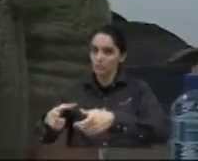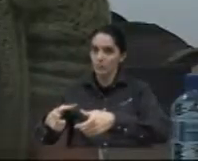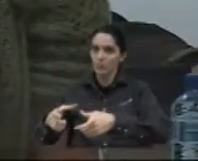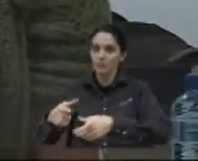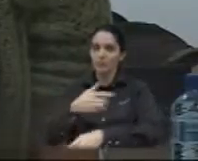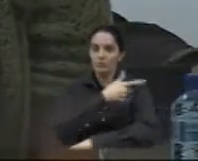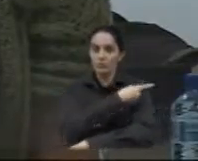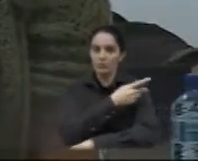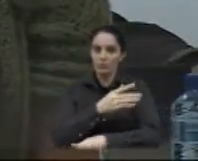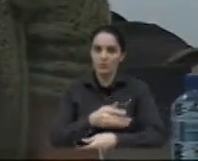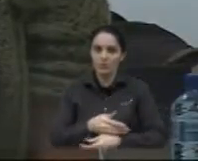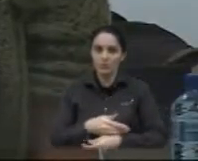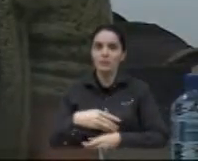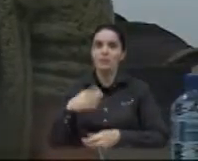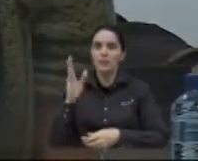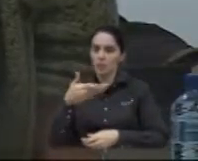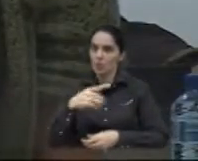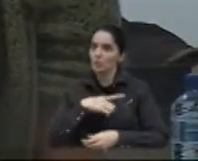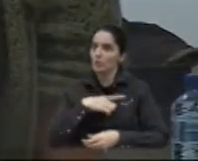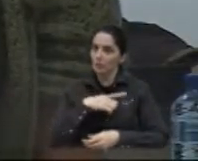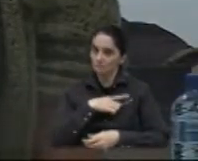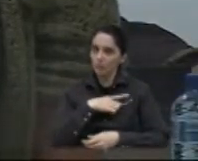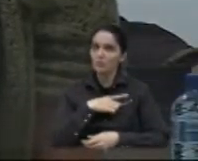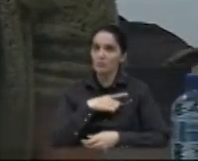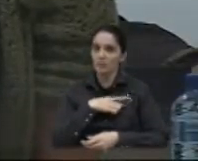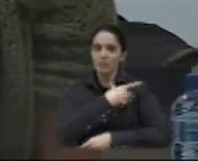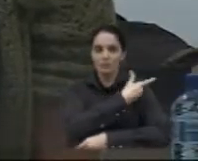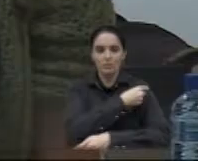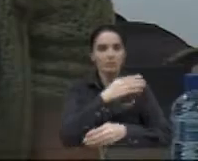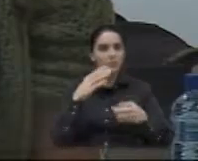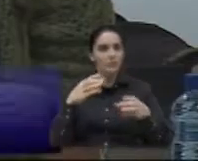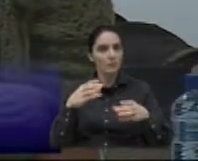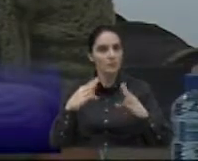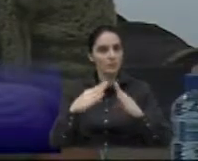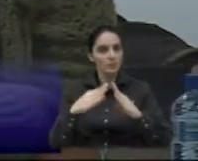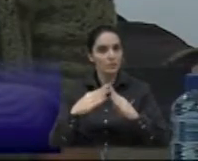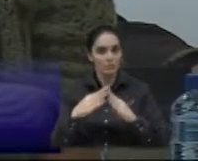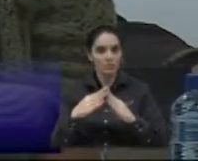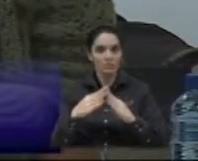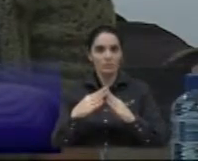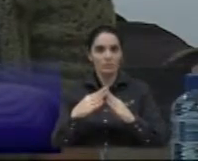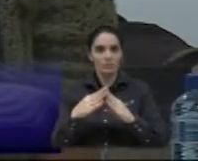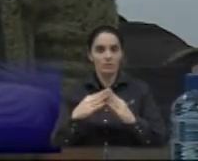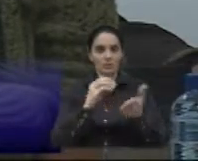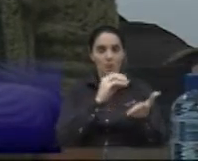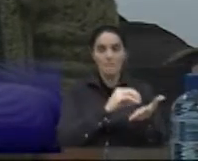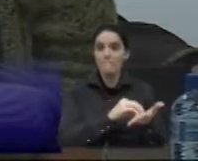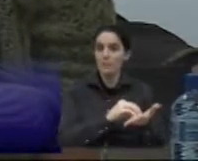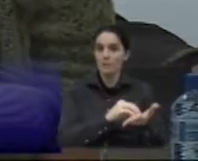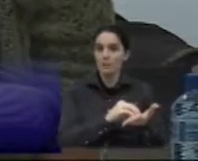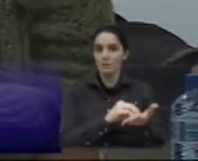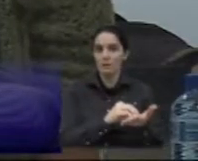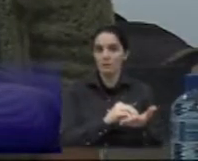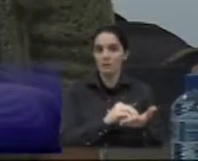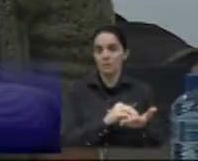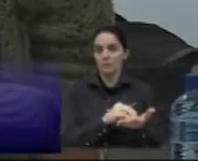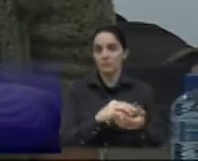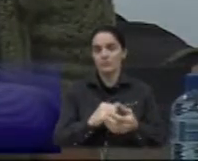existe uma vacinação em casa, que é feita através de agendamento, não podendo ser